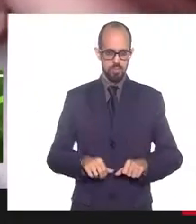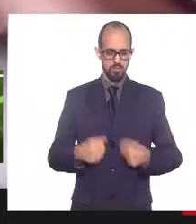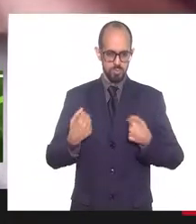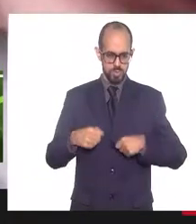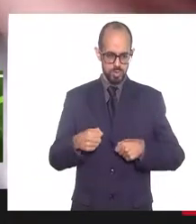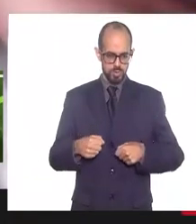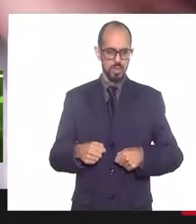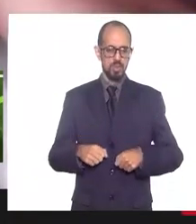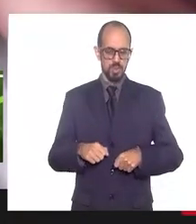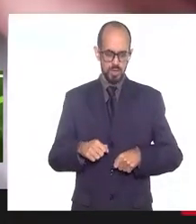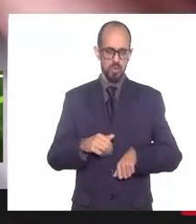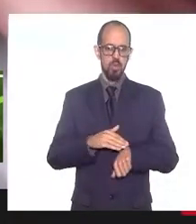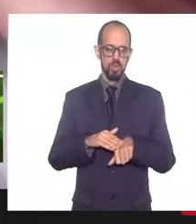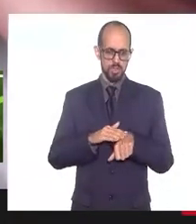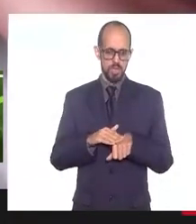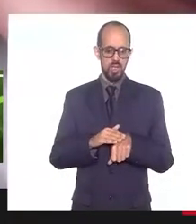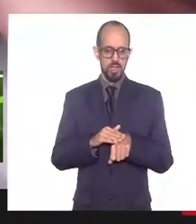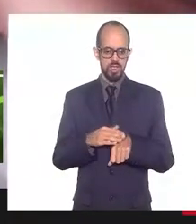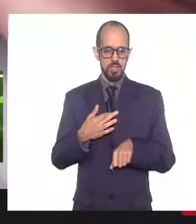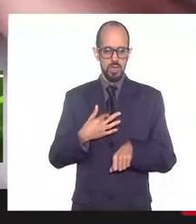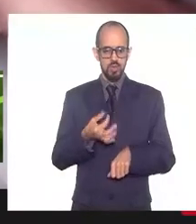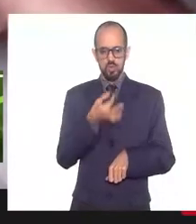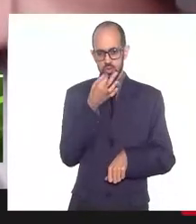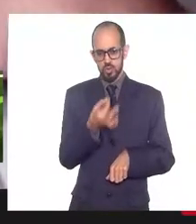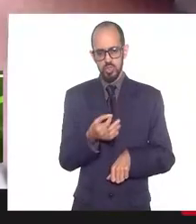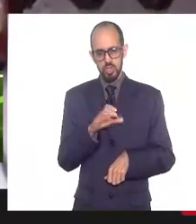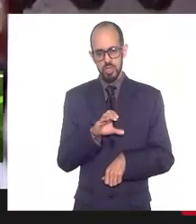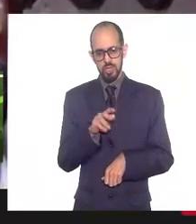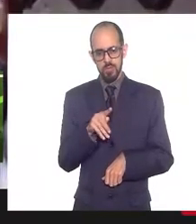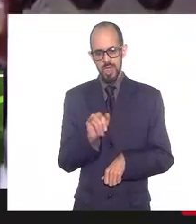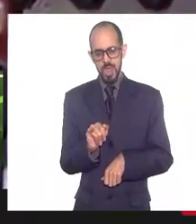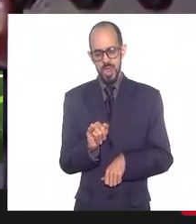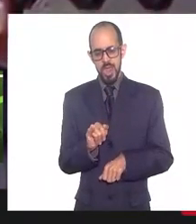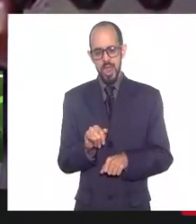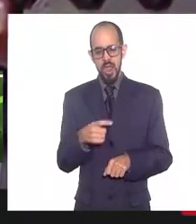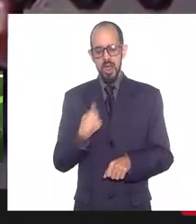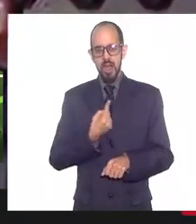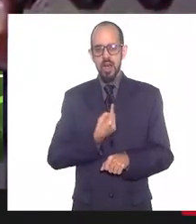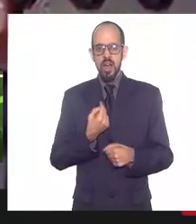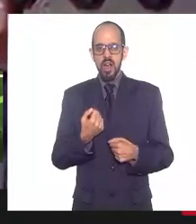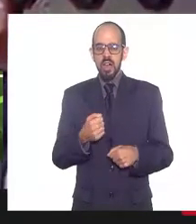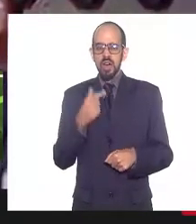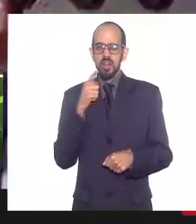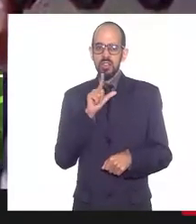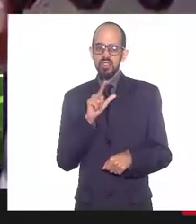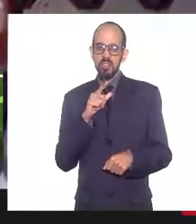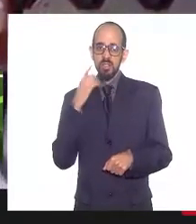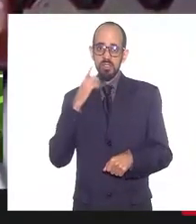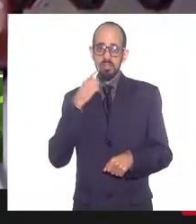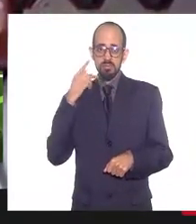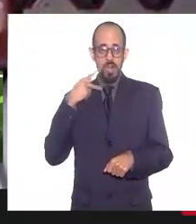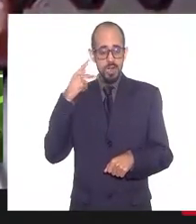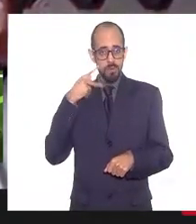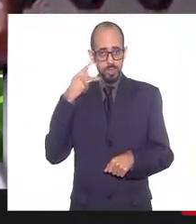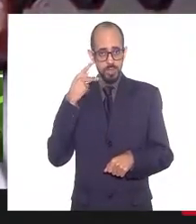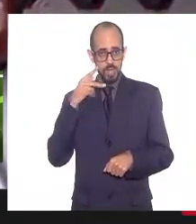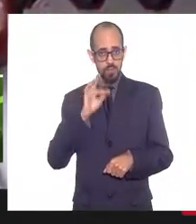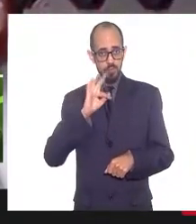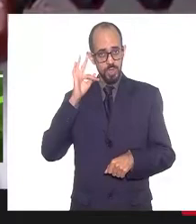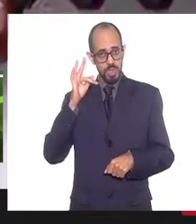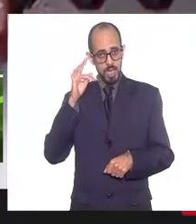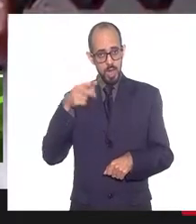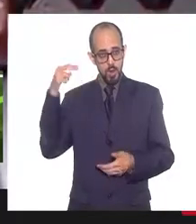ser ampliado e eu sugiro a essa CPI que a gente possa trazer, inclusive, parlamentares no âmbito federal